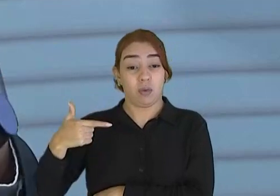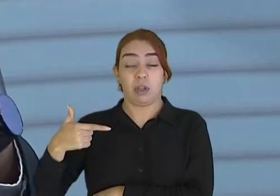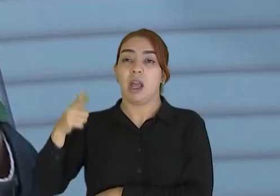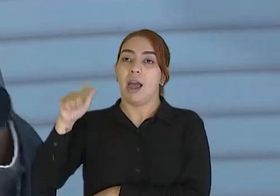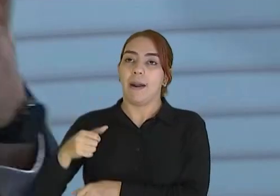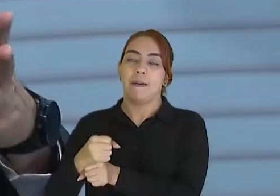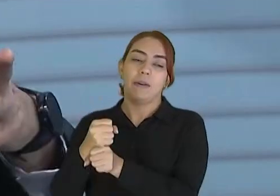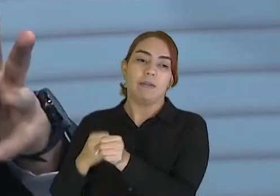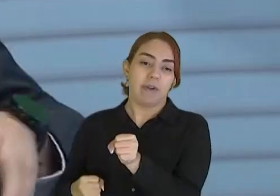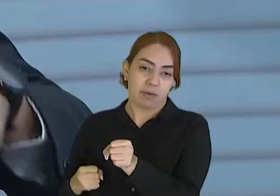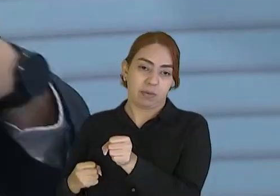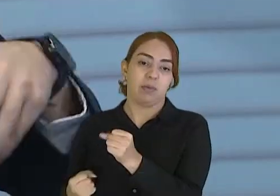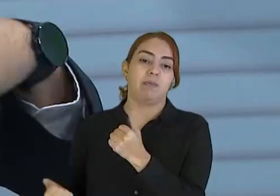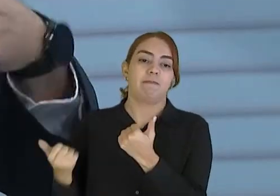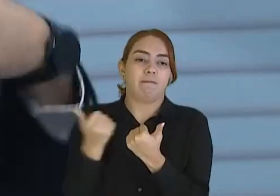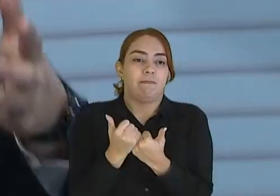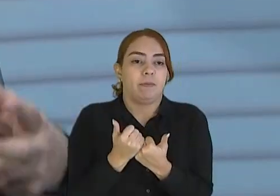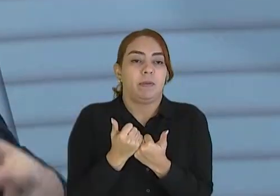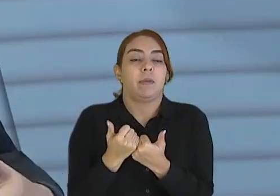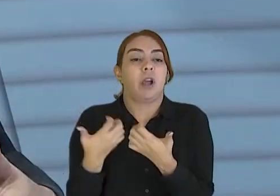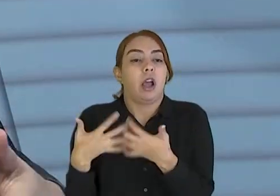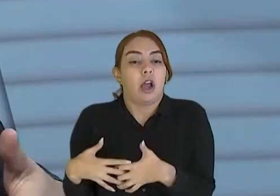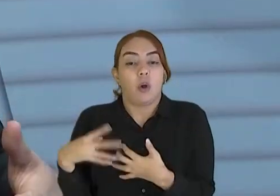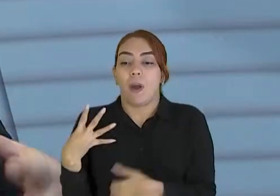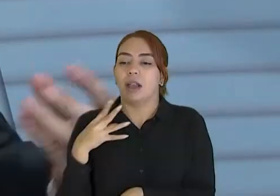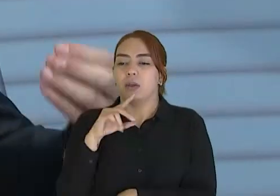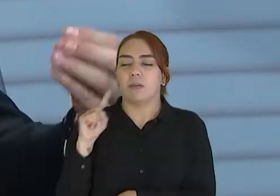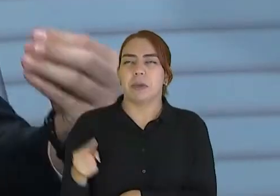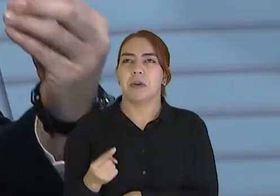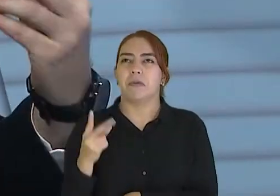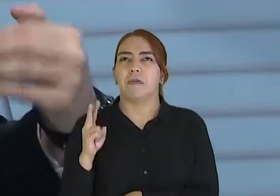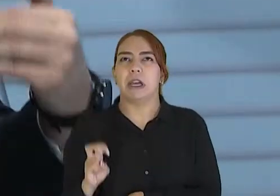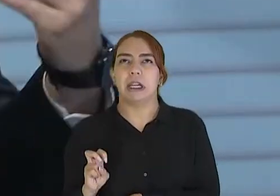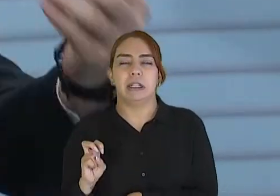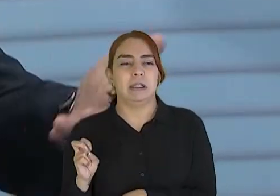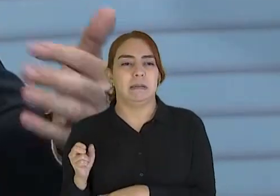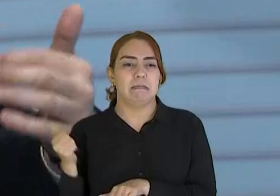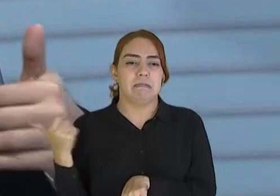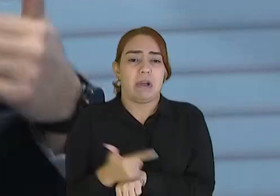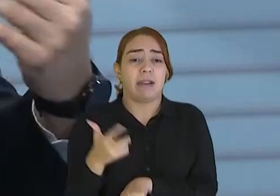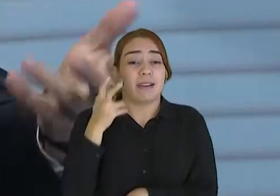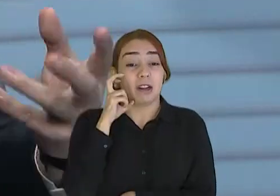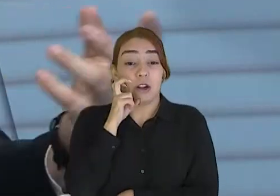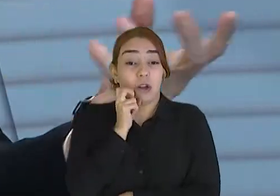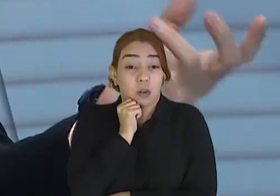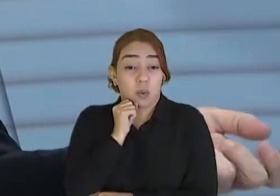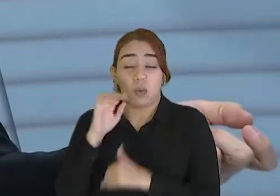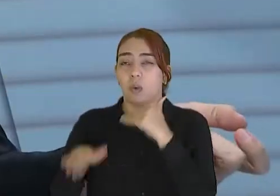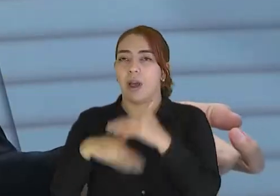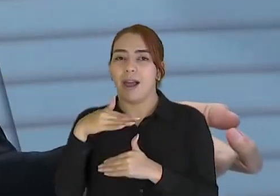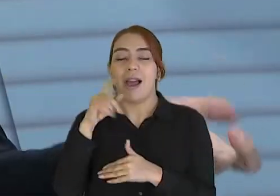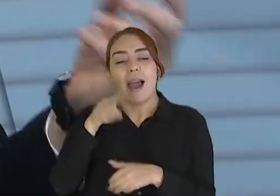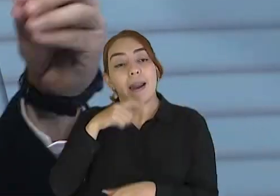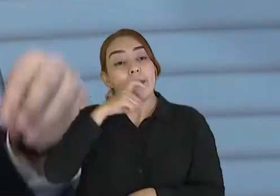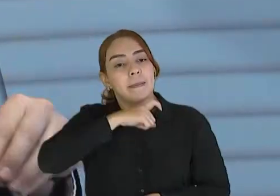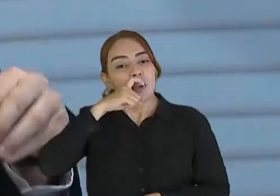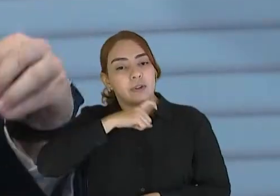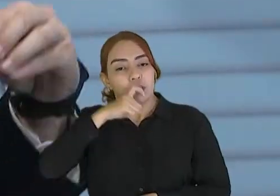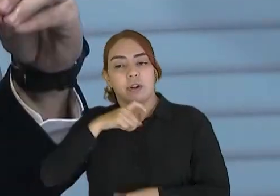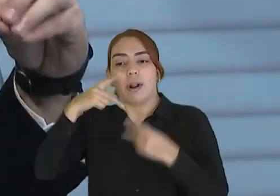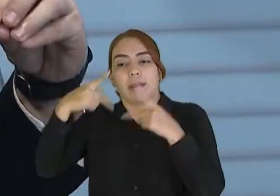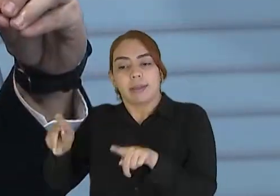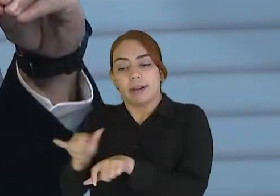fraudando. E nisso, o quê? Poluíram 400 vezes mais do que o permitido. Então, ou seja, em busca do lucro, em busca da eficiência, em busca do atalho. Agora,